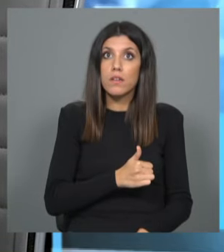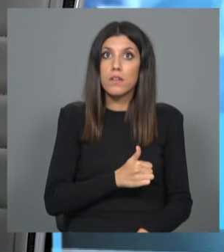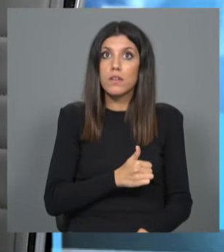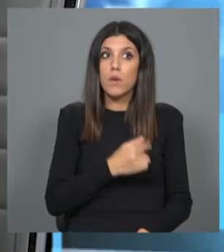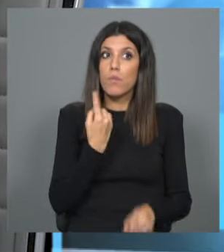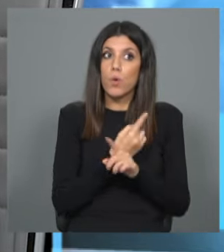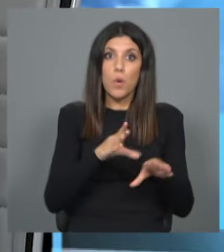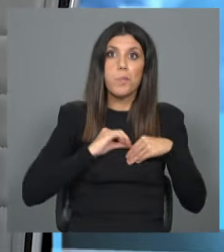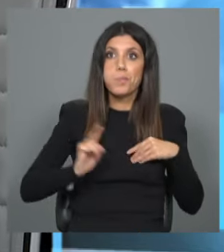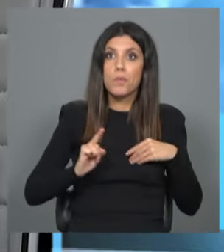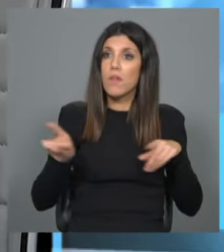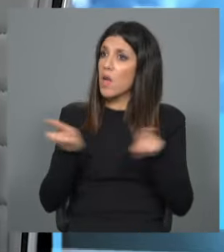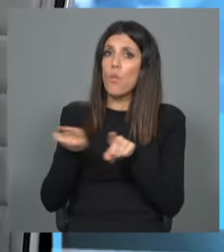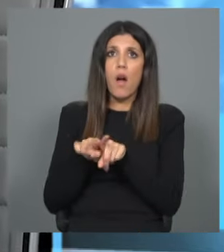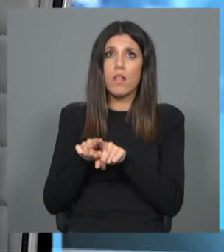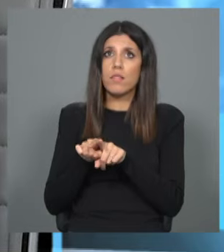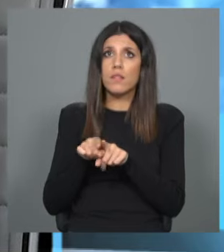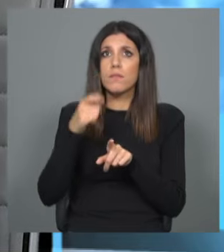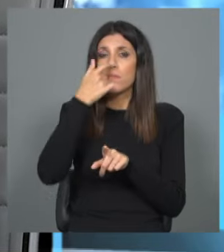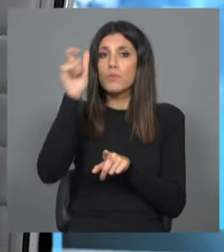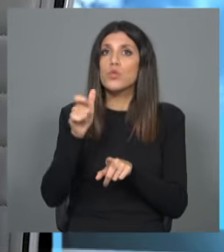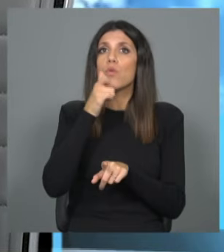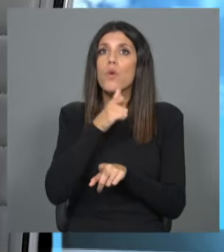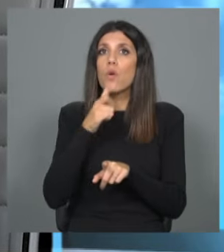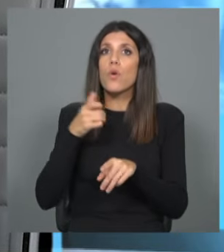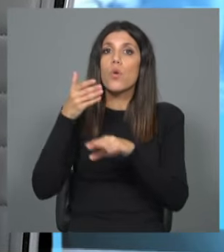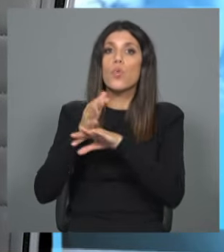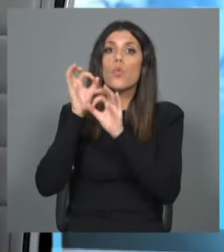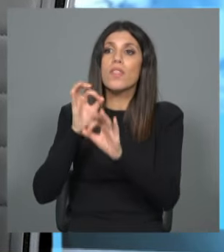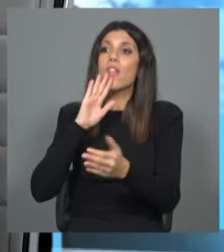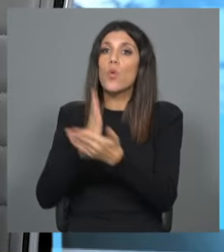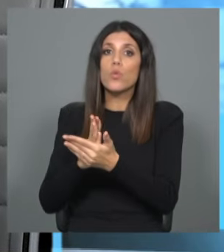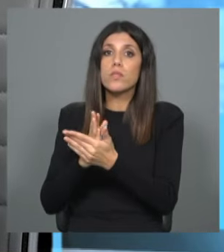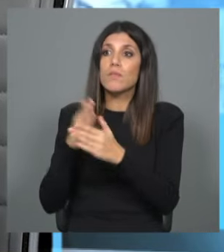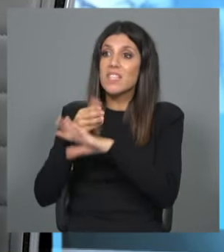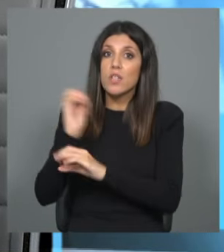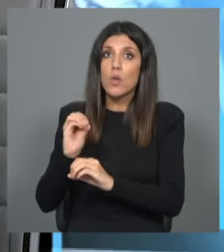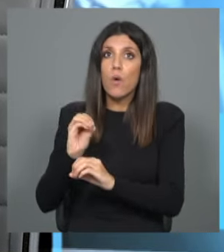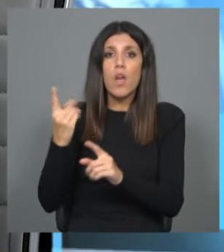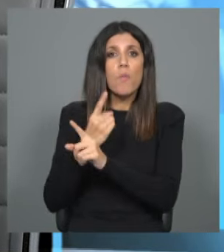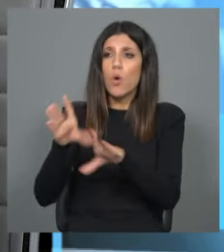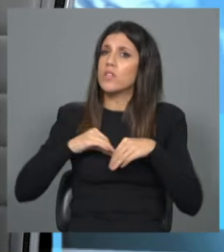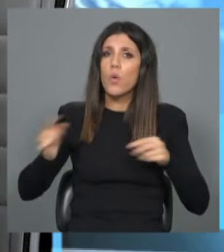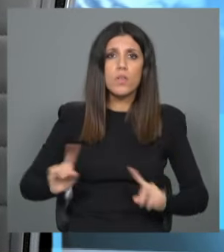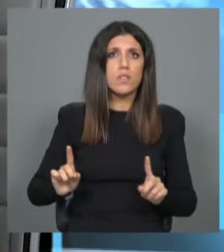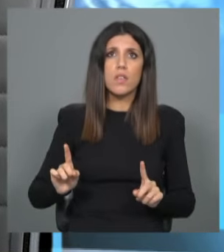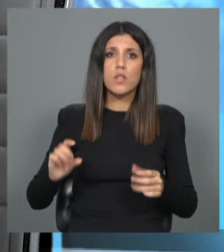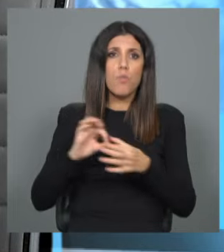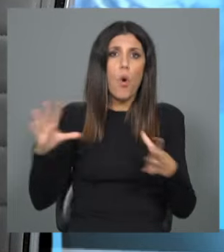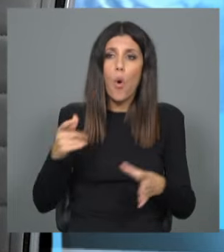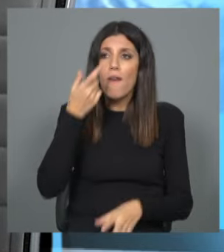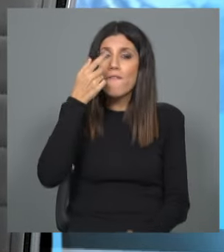aceitamos. É a mesma coisa. Uma pessoa em sofrimento intenso que não tem acesso a cuidados paliativos, estamos a falar de algo inaceitável. Estamos a falar de uma